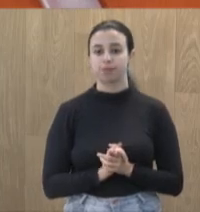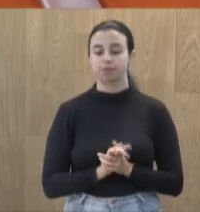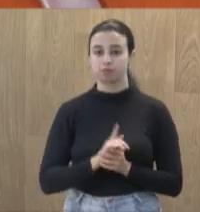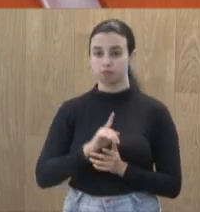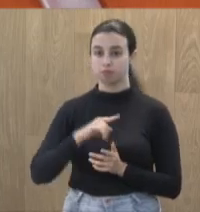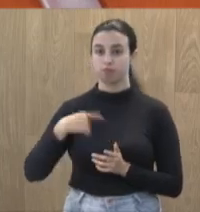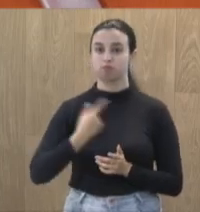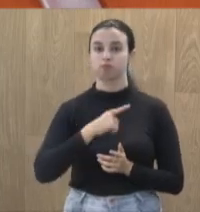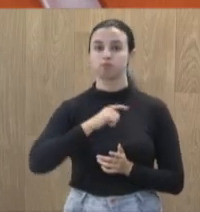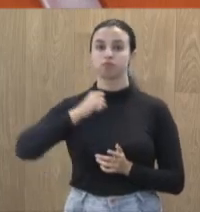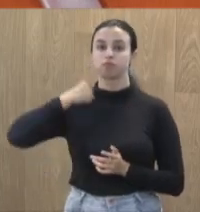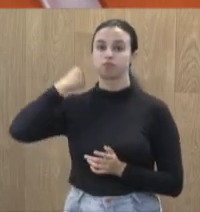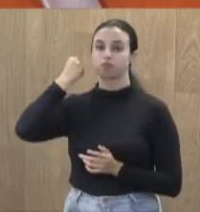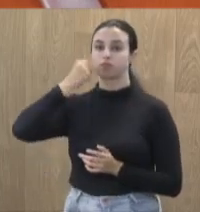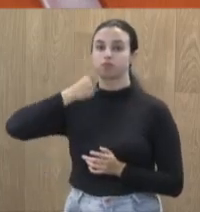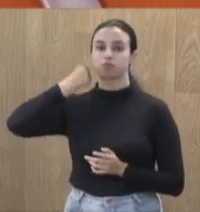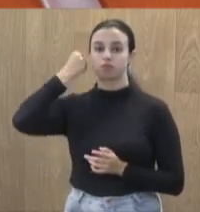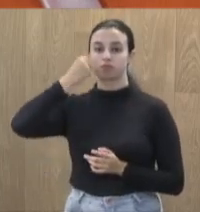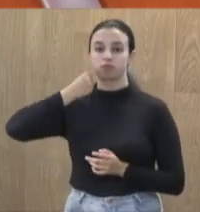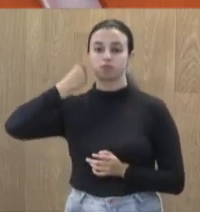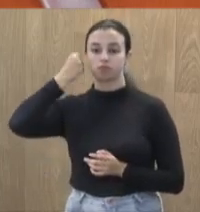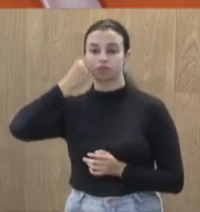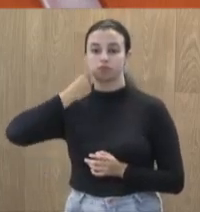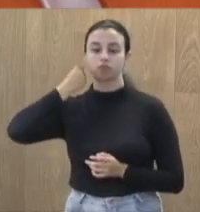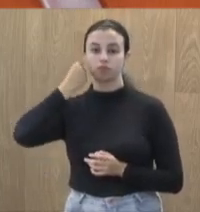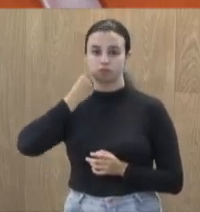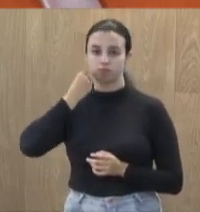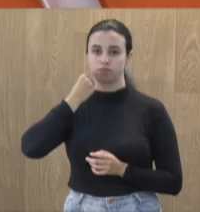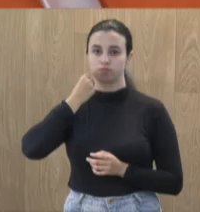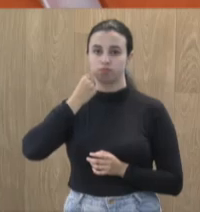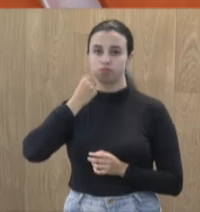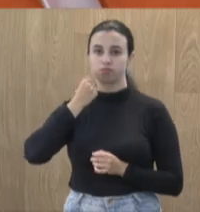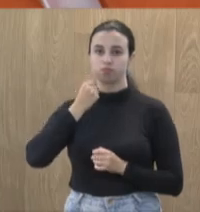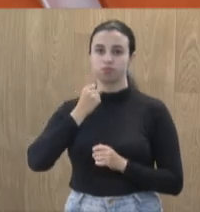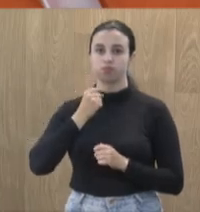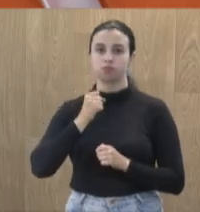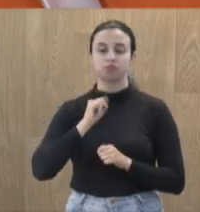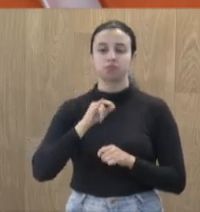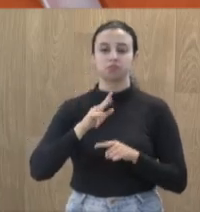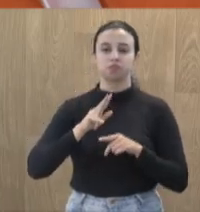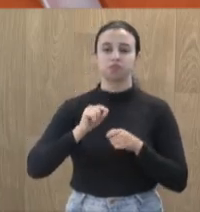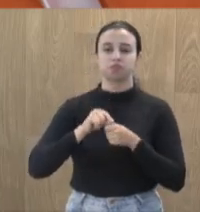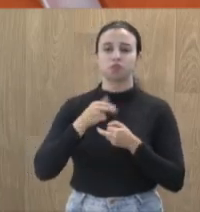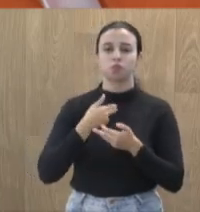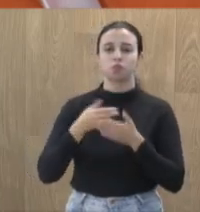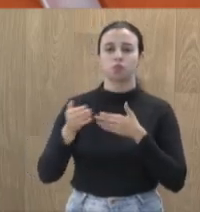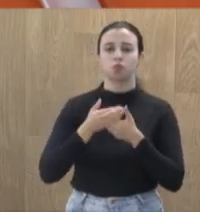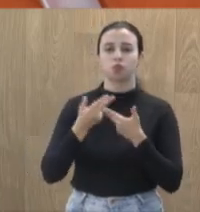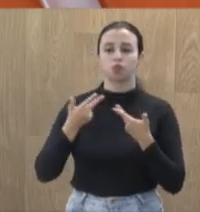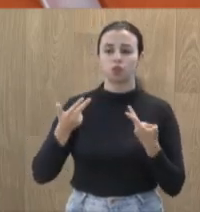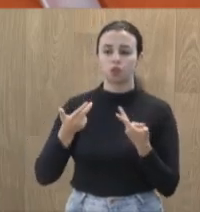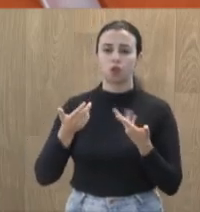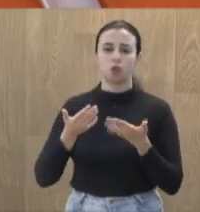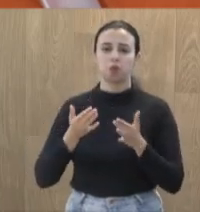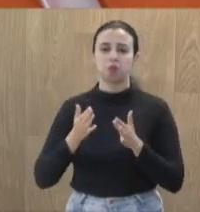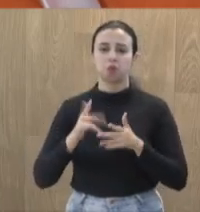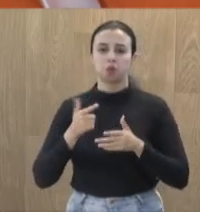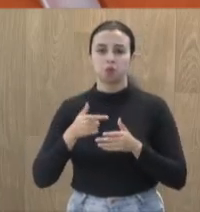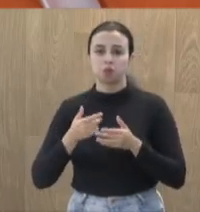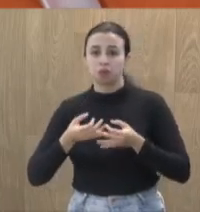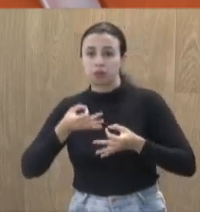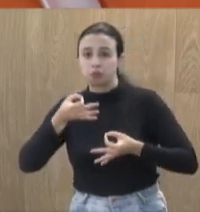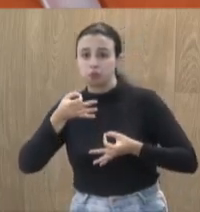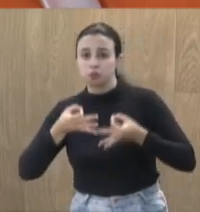senador que senta no rabo de um foguete, sem capacete, e quer dar lição de moral.